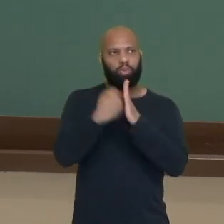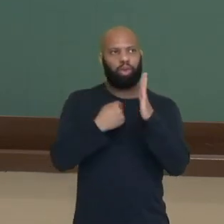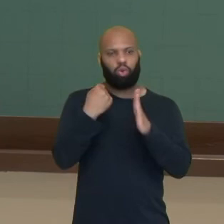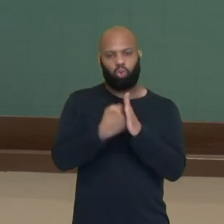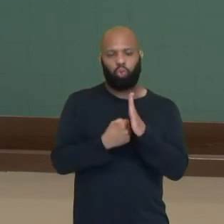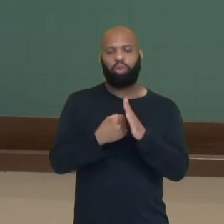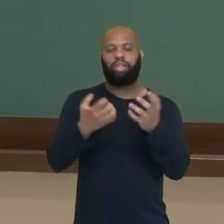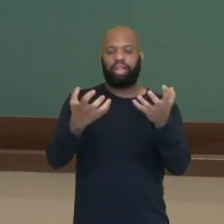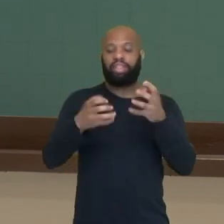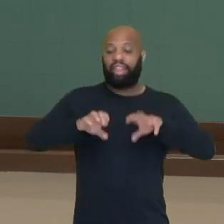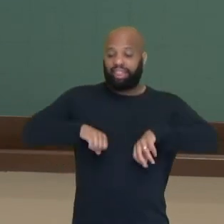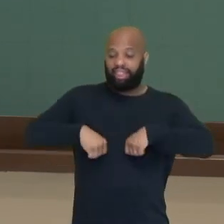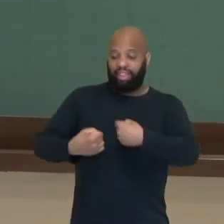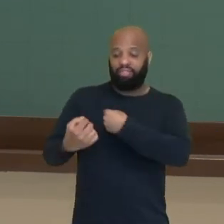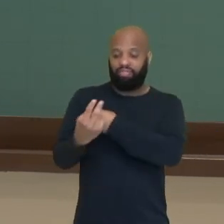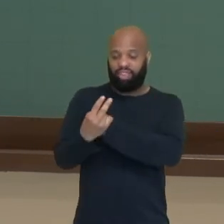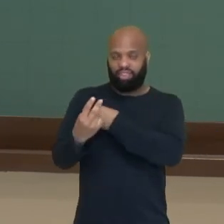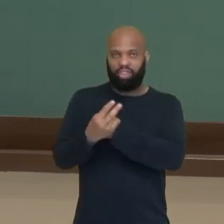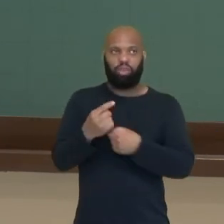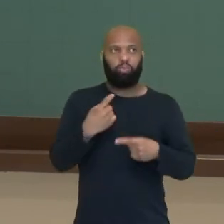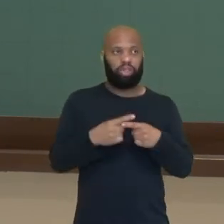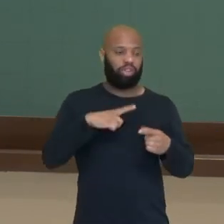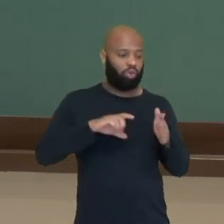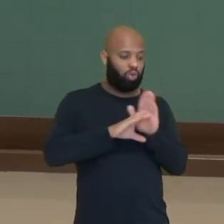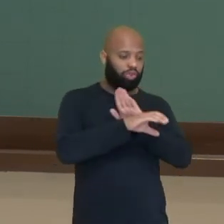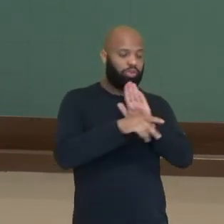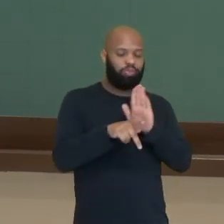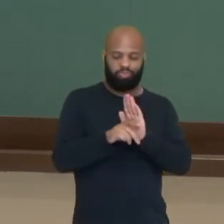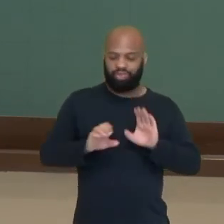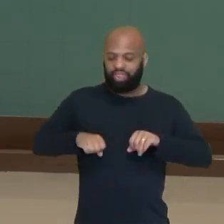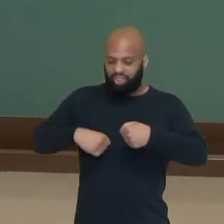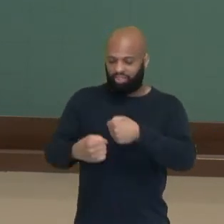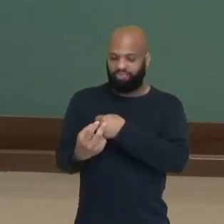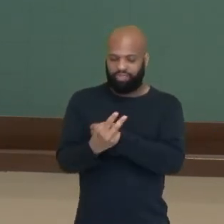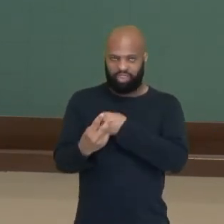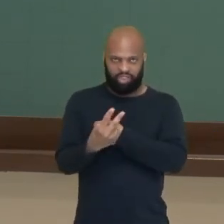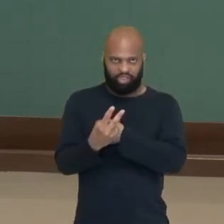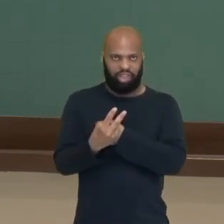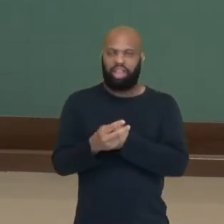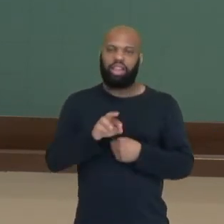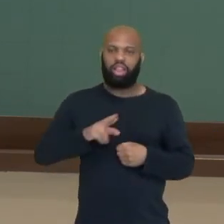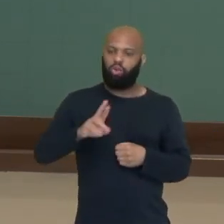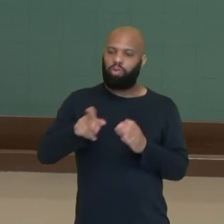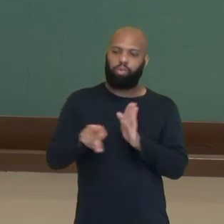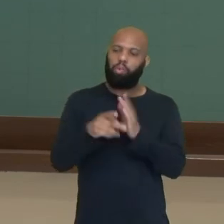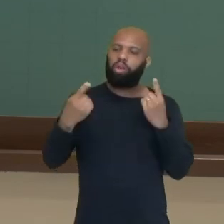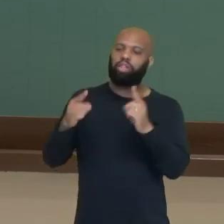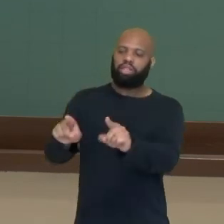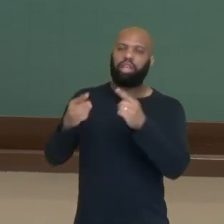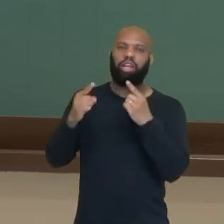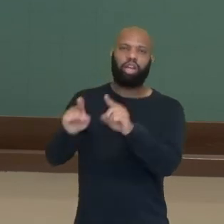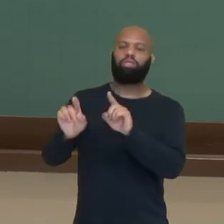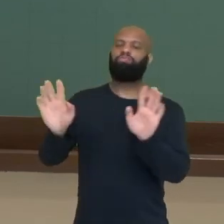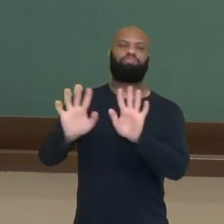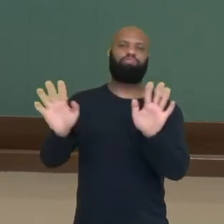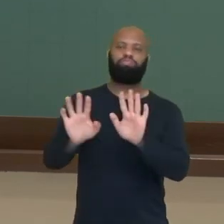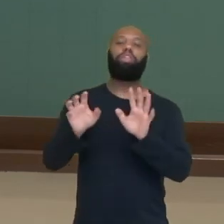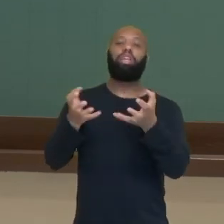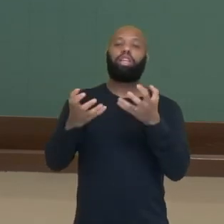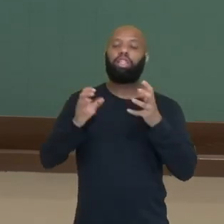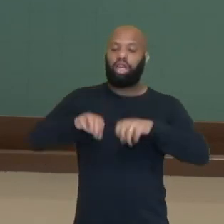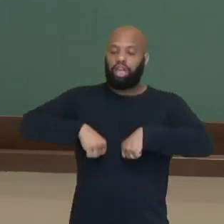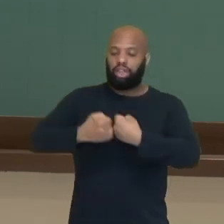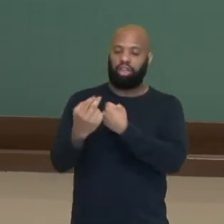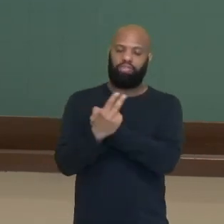prega pela defesa, ela parte do conceito de defesa, uma luta totalmente defensiva, ela não parte do ataque, então